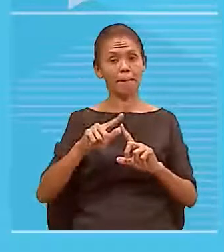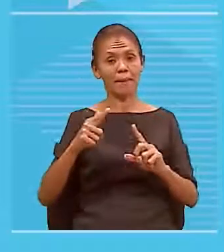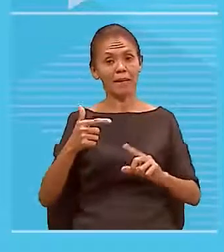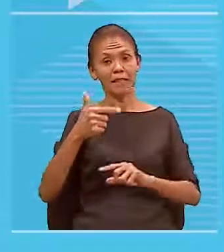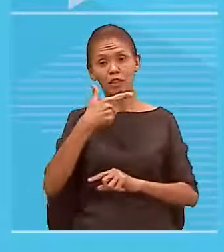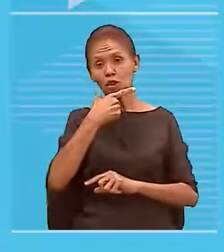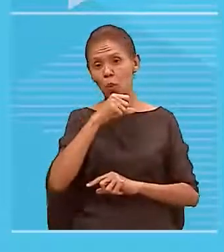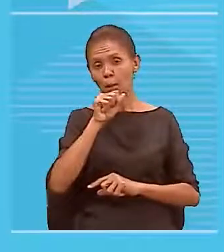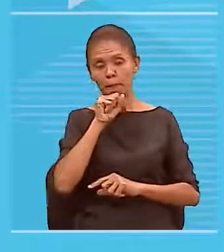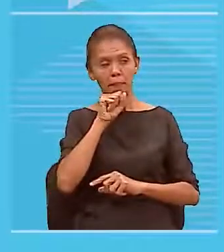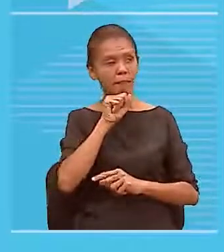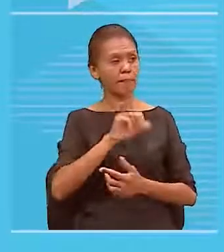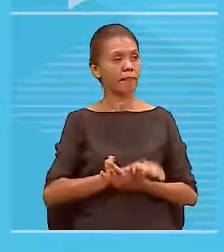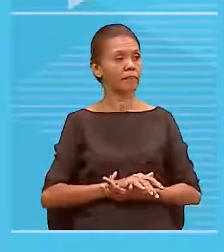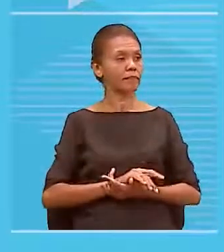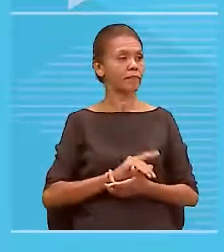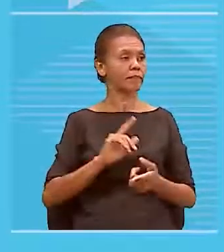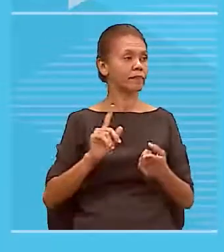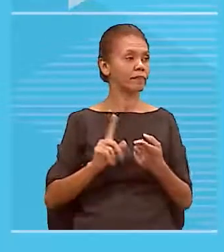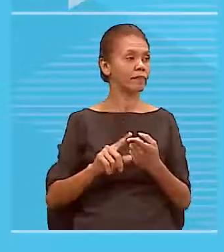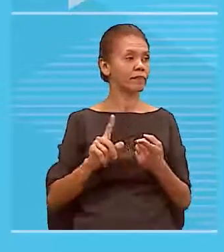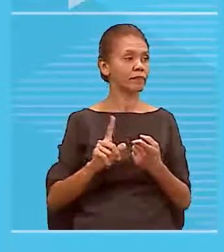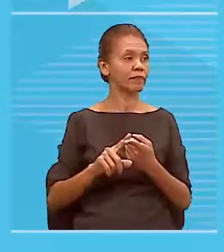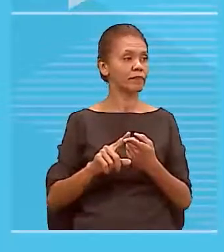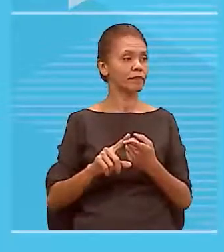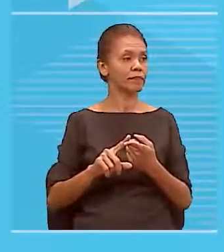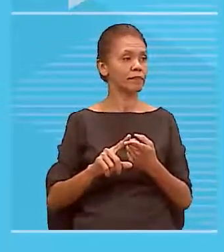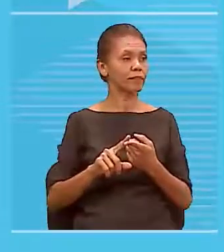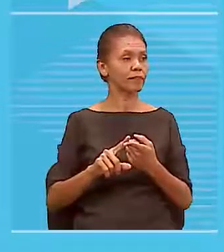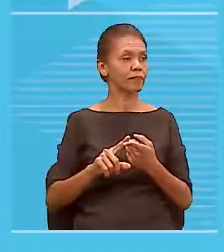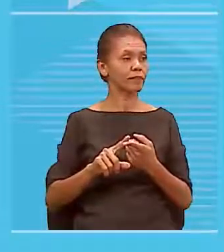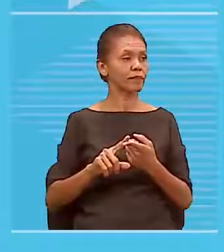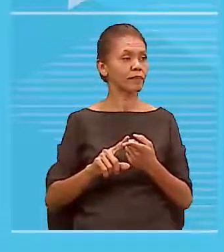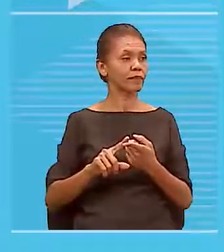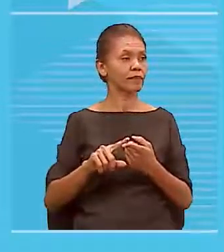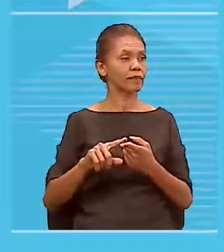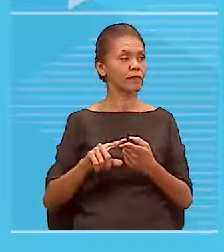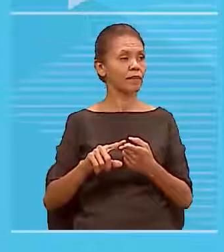e também não tem nada a ver com atitude crítica